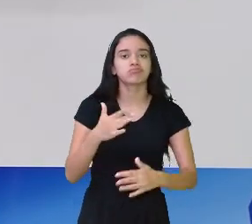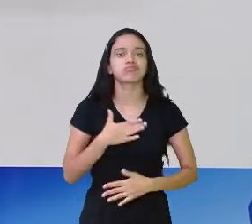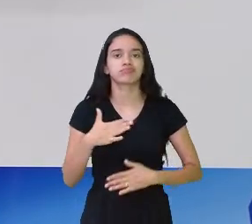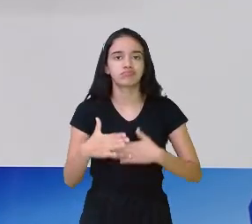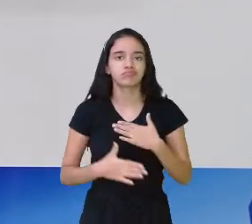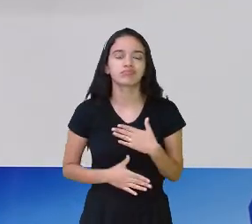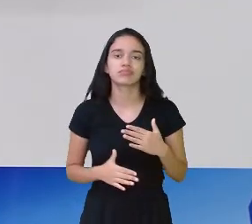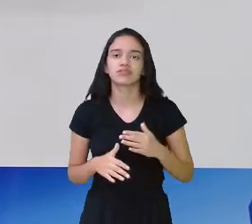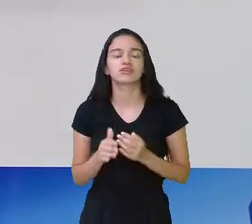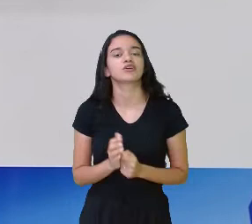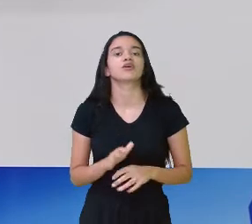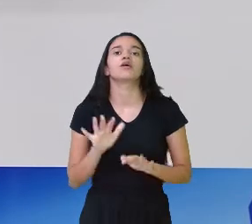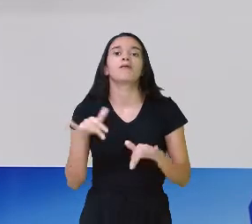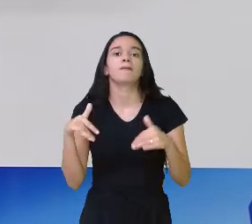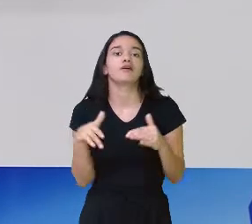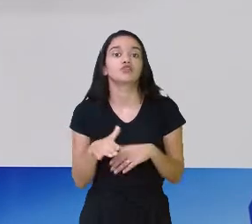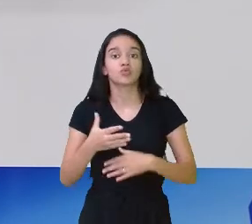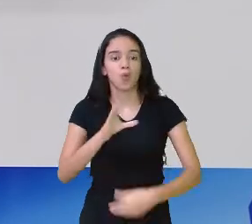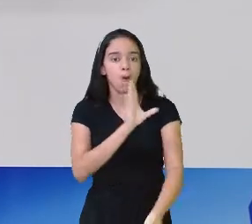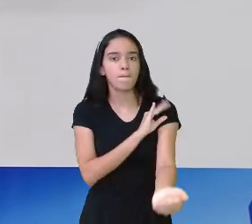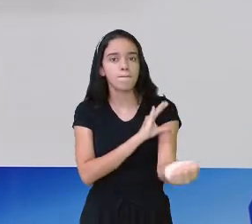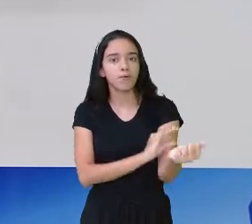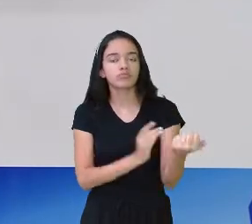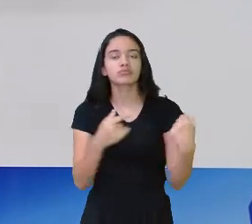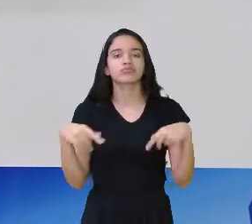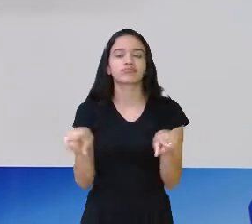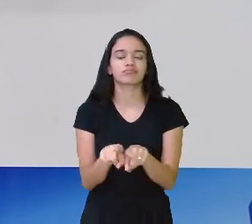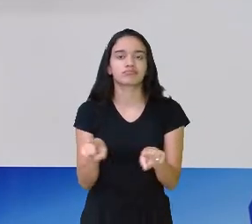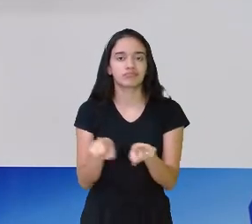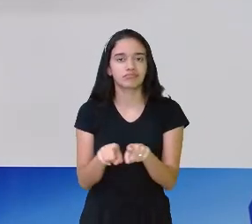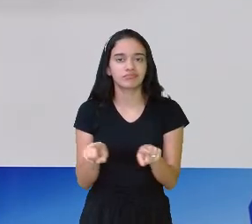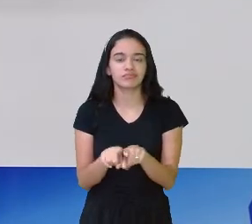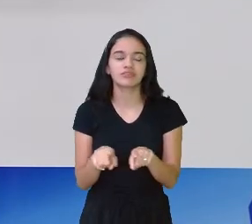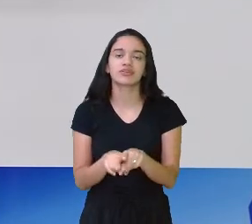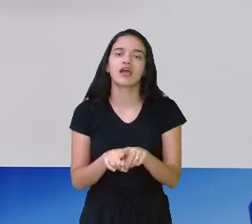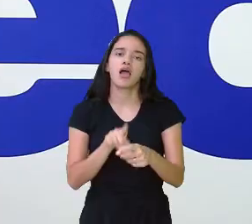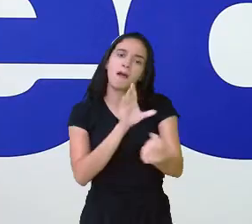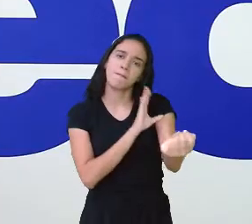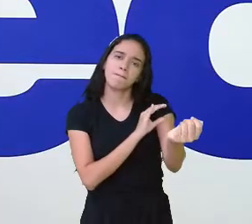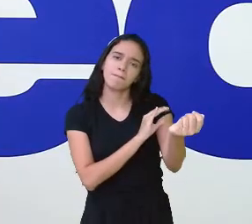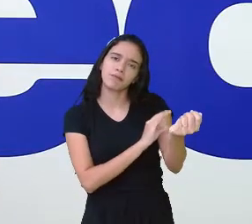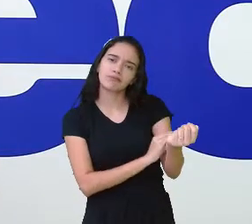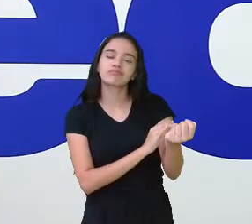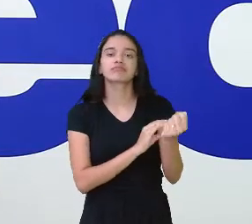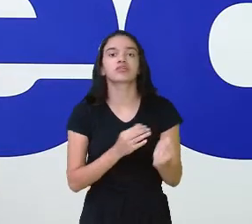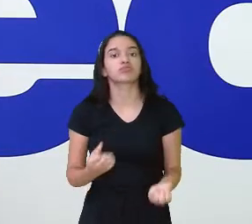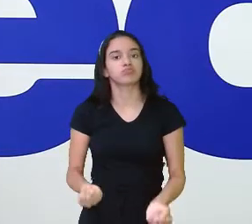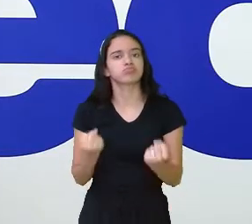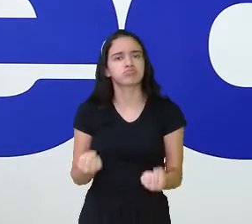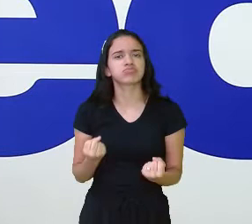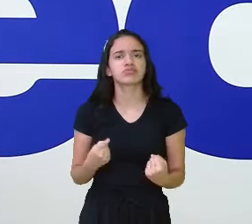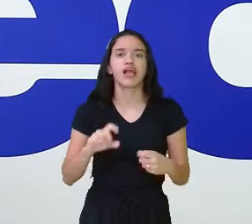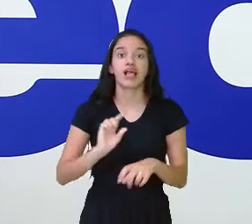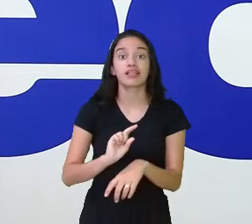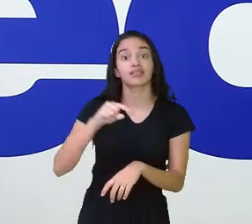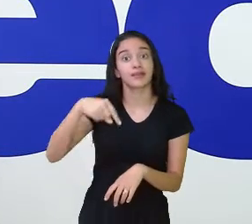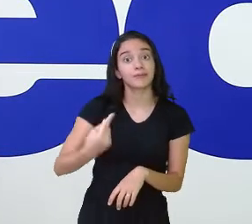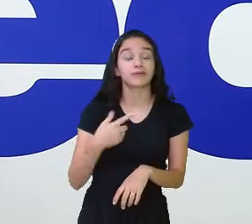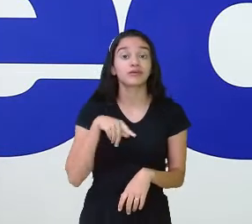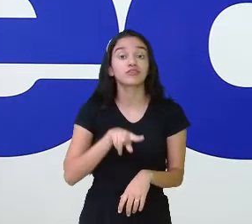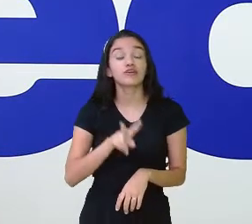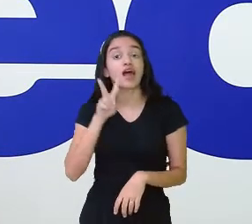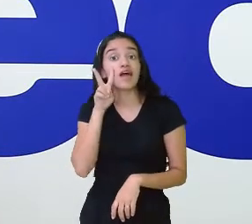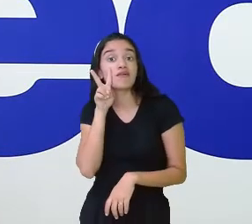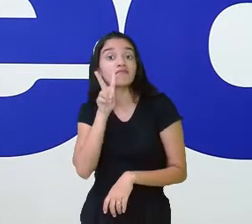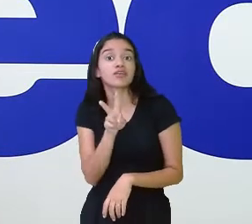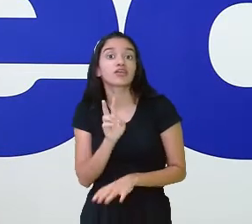né? Totalmente. Né? Todos os músculos. Não é? Né? Aquele músculo que vai dar sustentação. Aí depois você vê qual